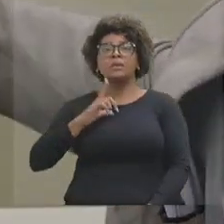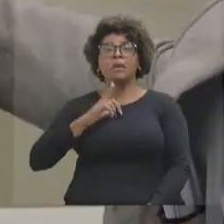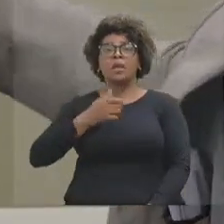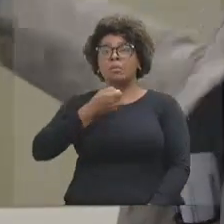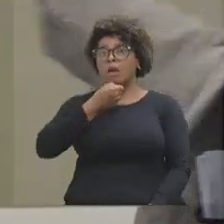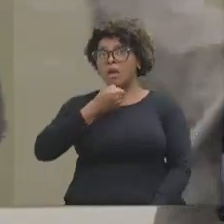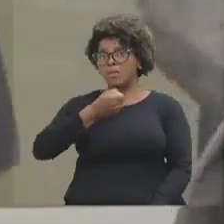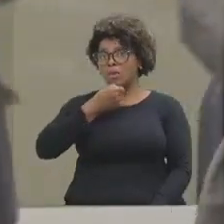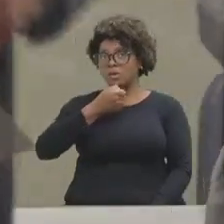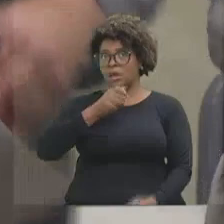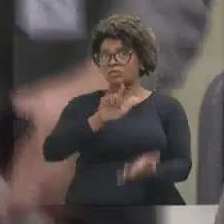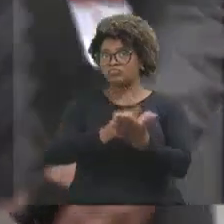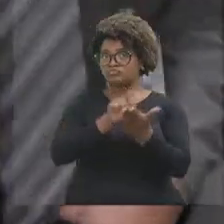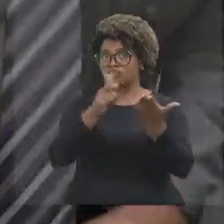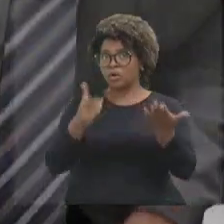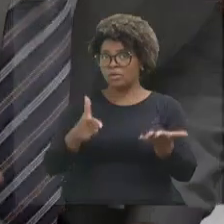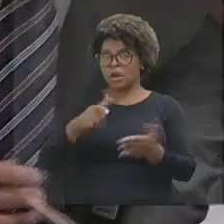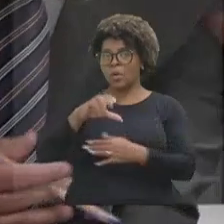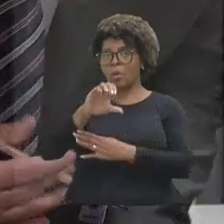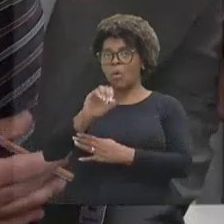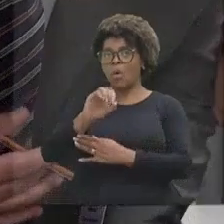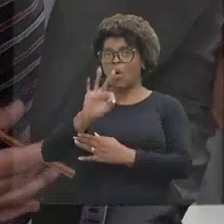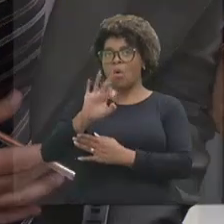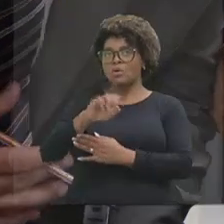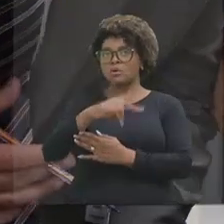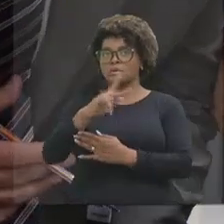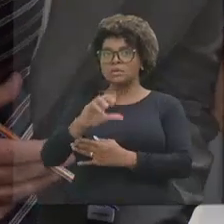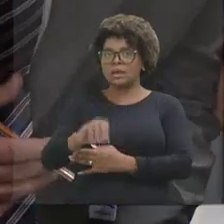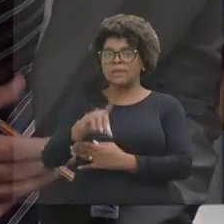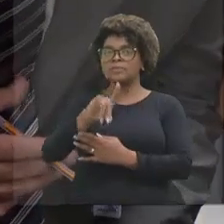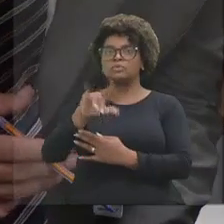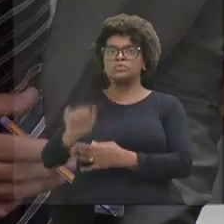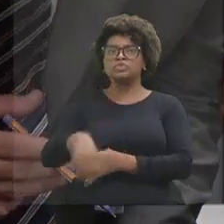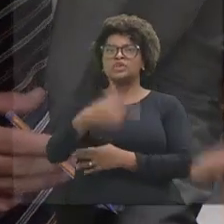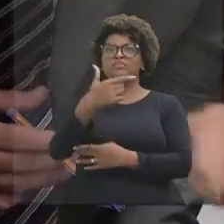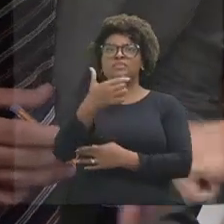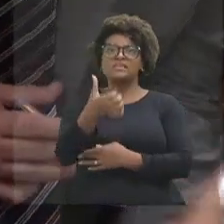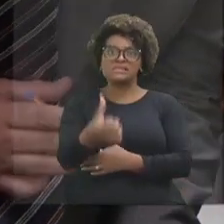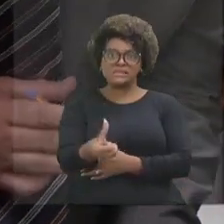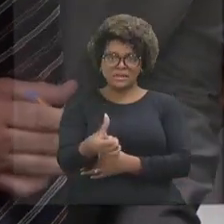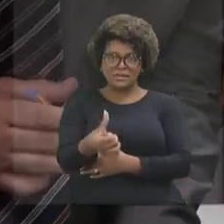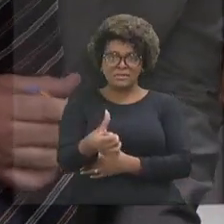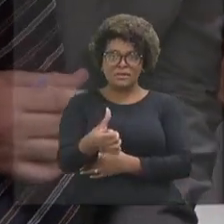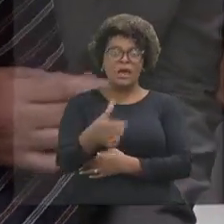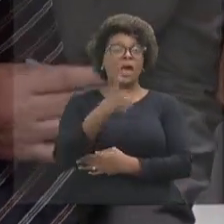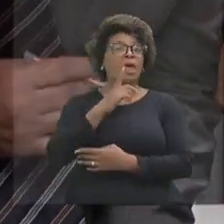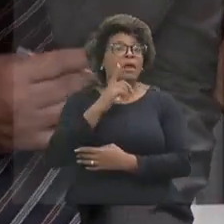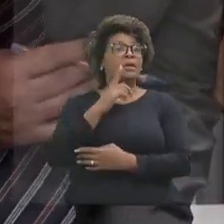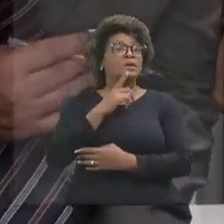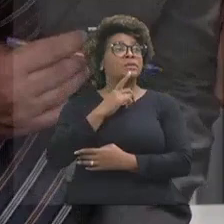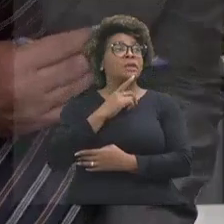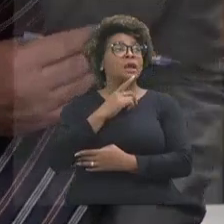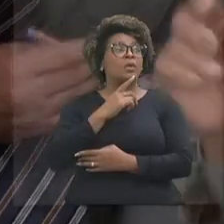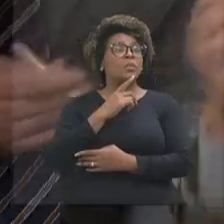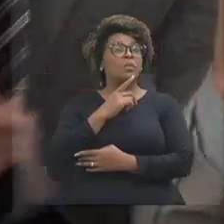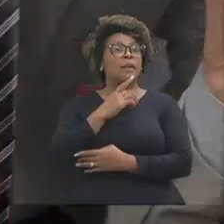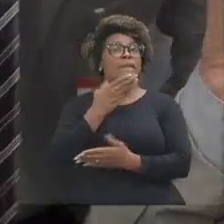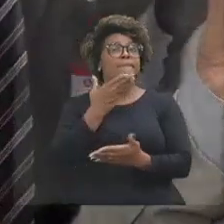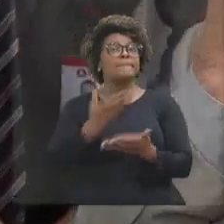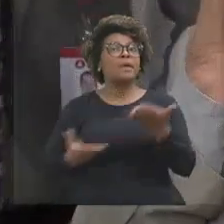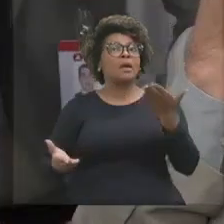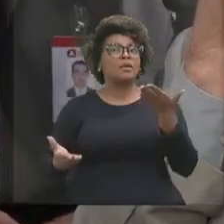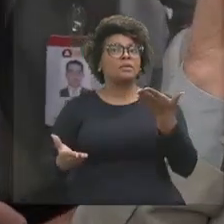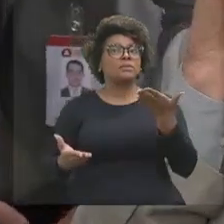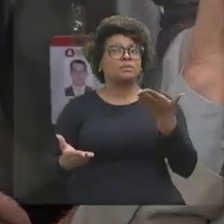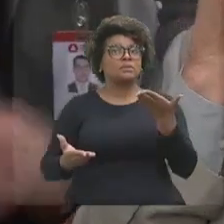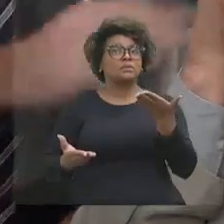do dia 20/06 23 onde nós teríamos um déficit onde nós